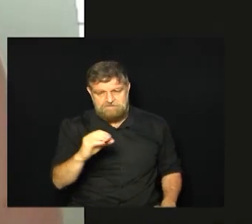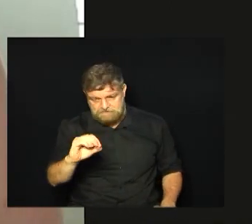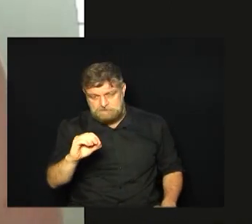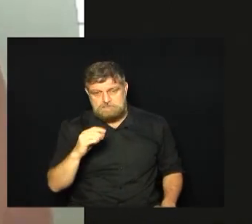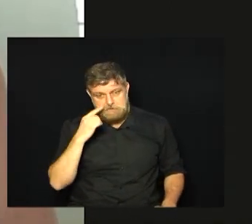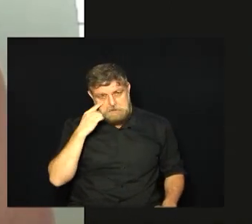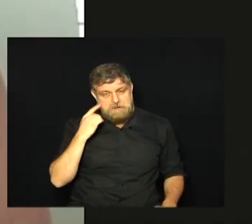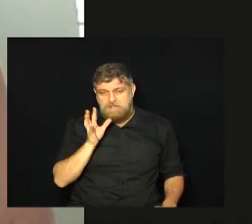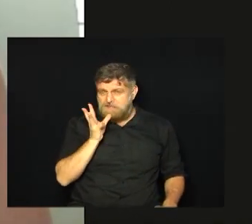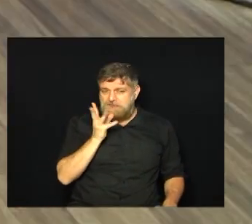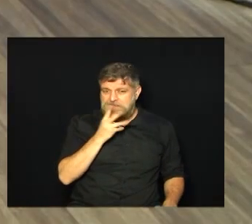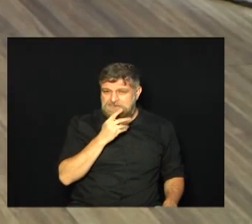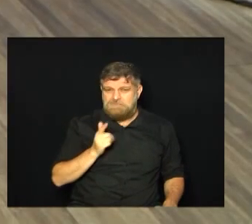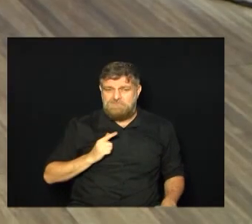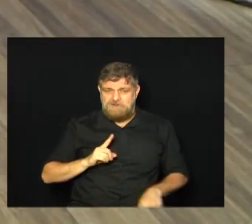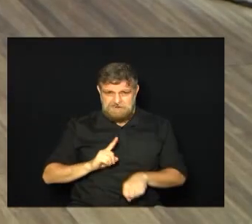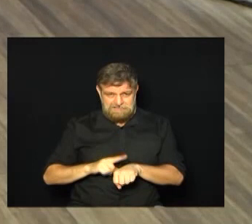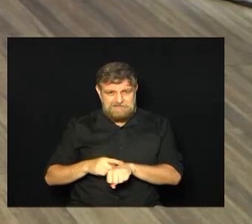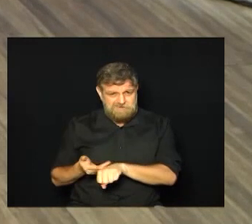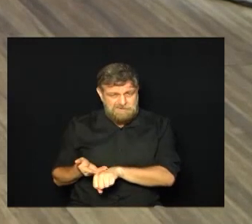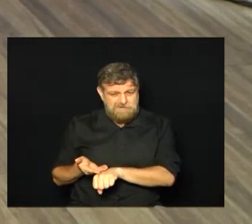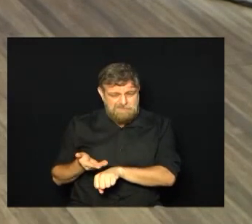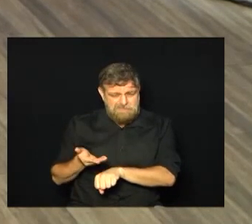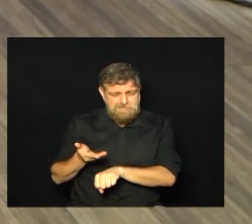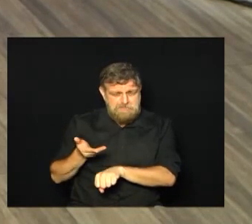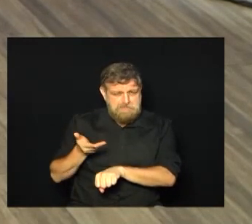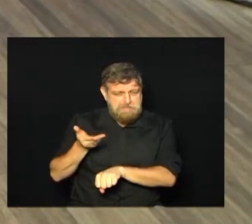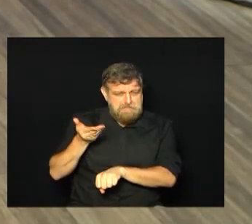você demora este tempo para escrever os livros, Jenny?